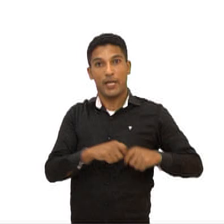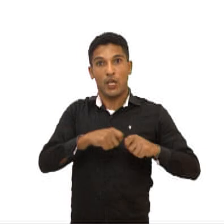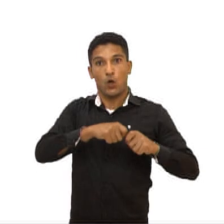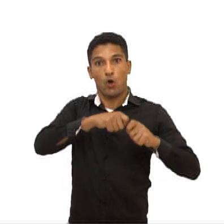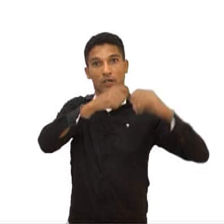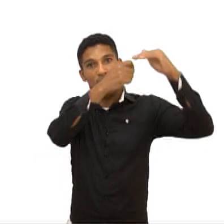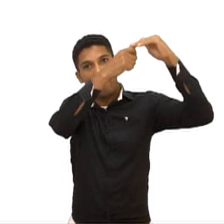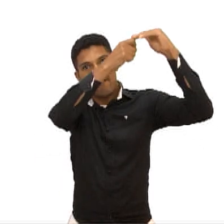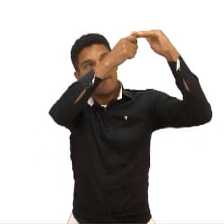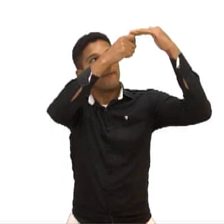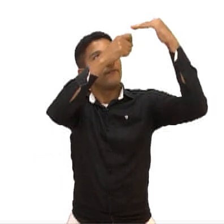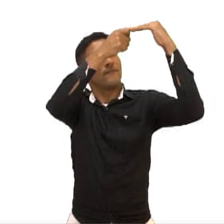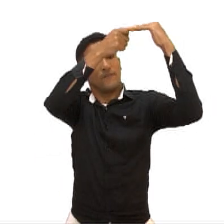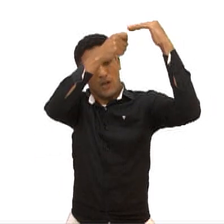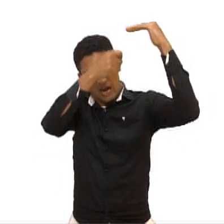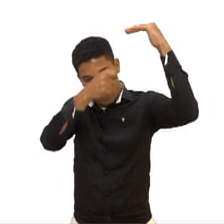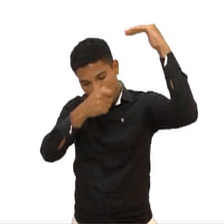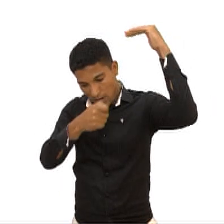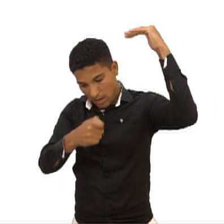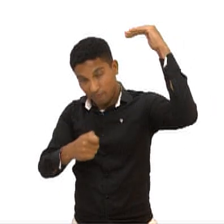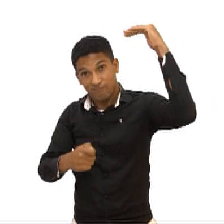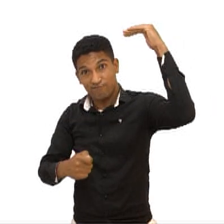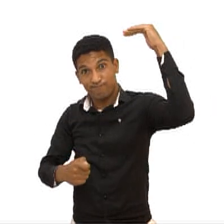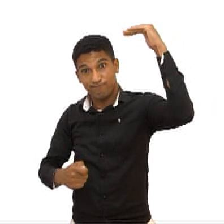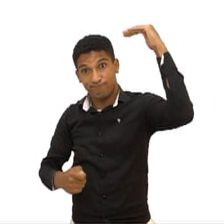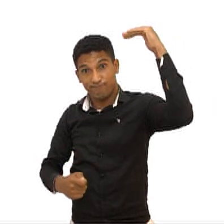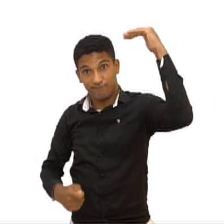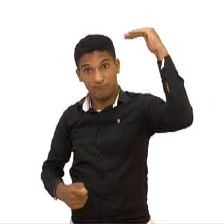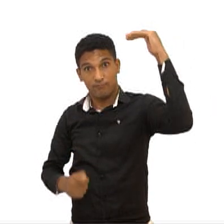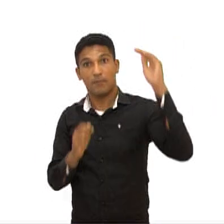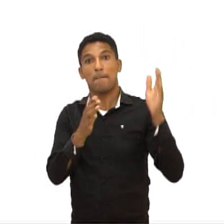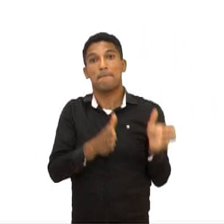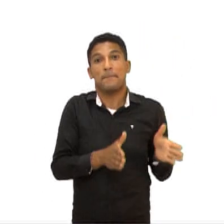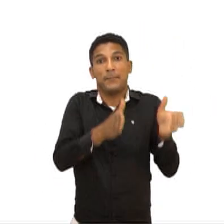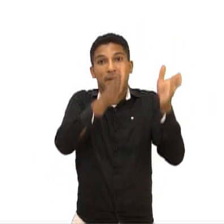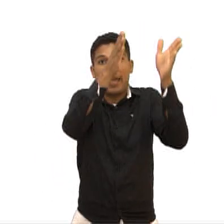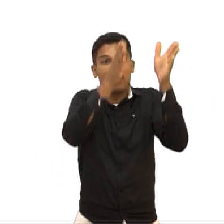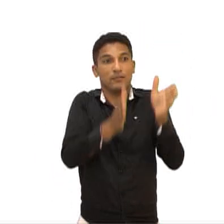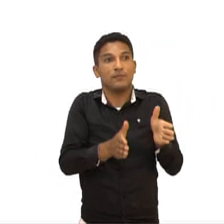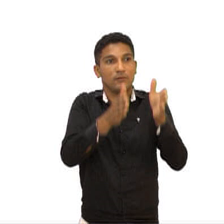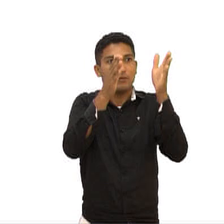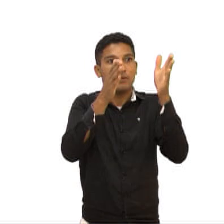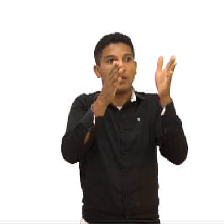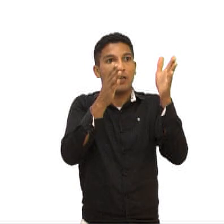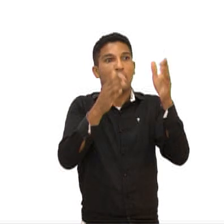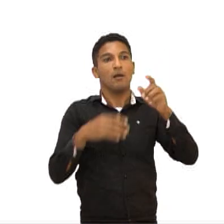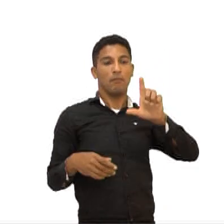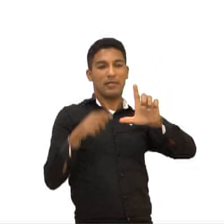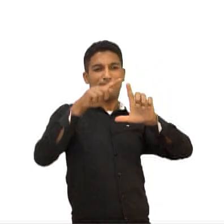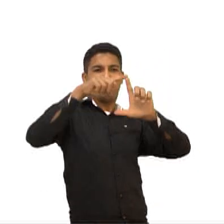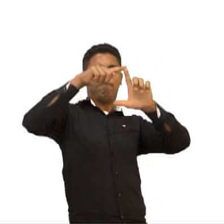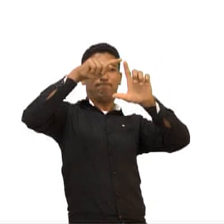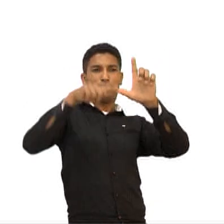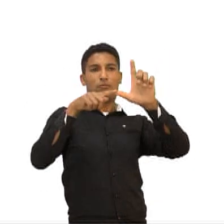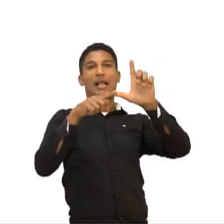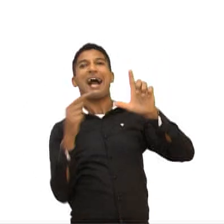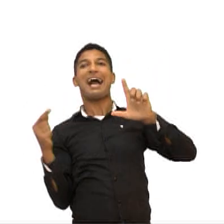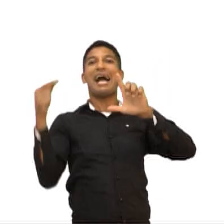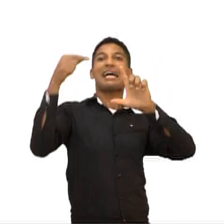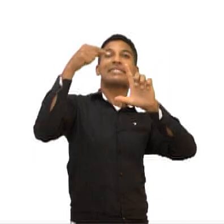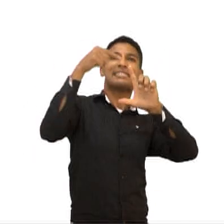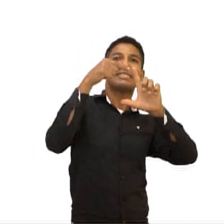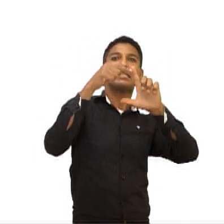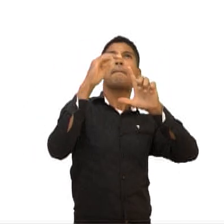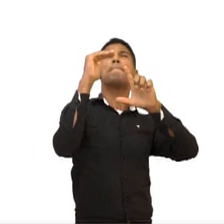chão pode ser medido 62 graus. Qual é a medida do ângulo no topo desse